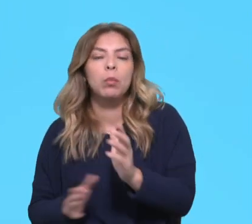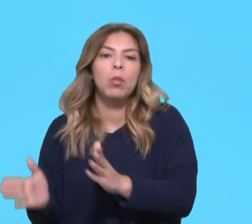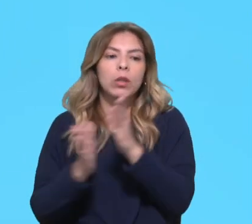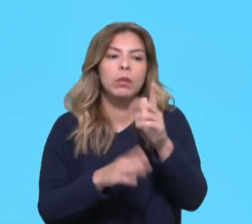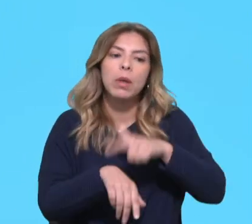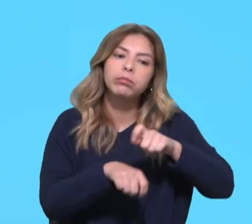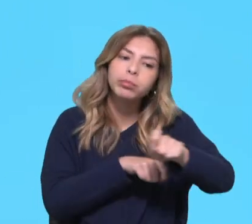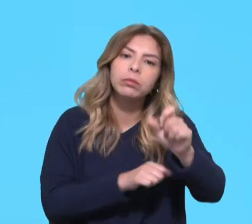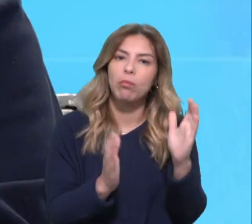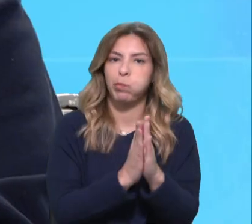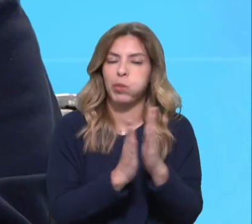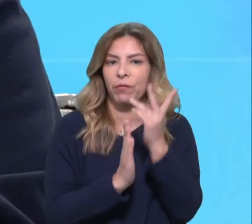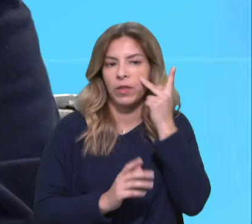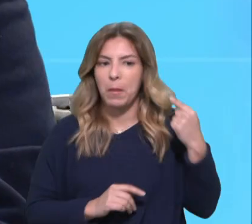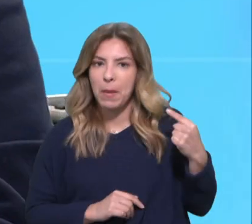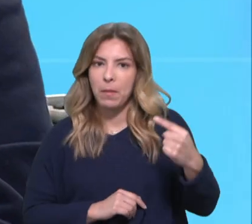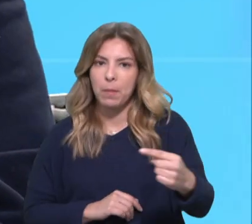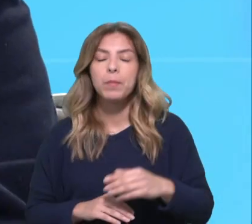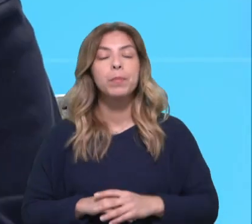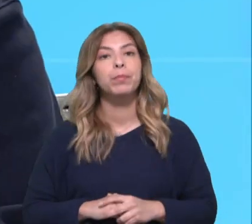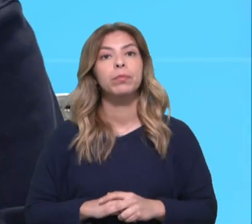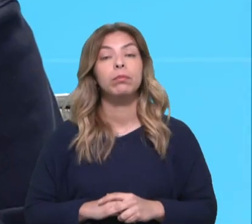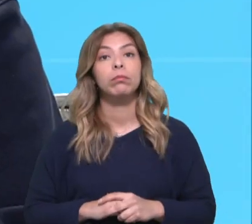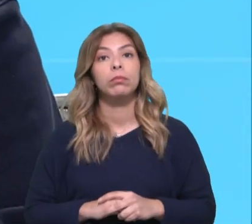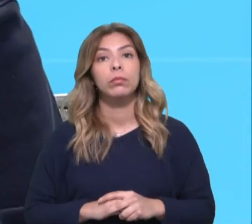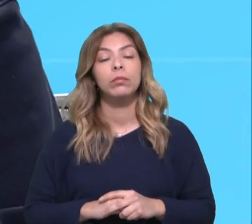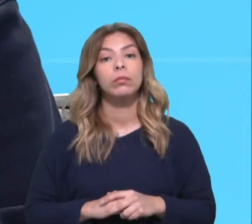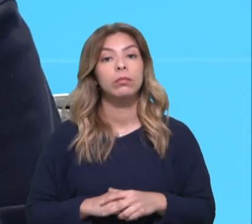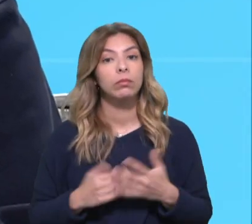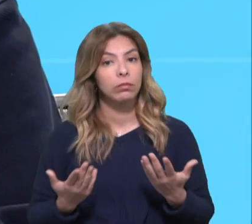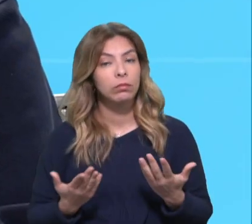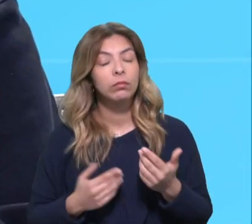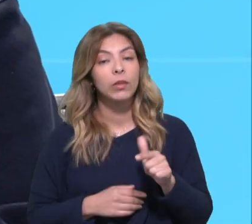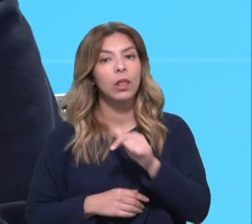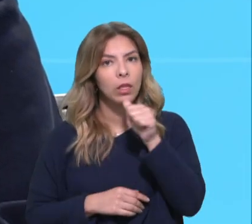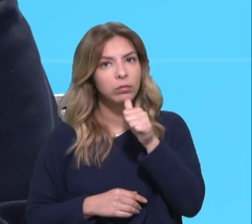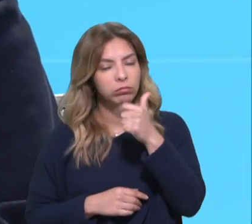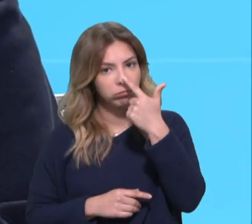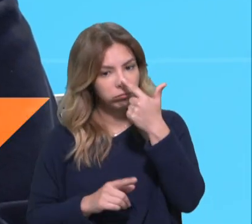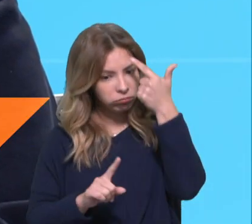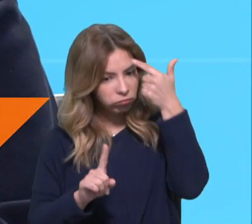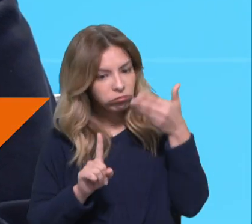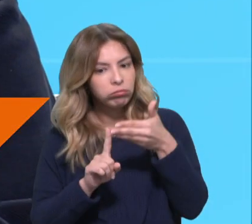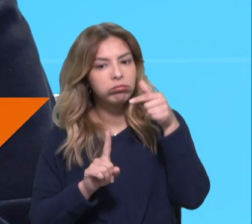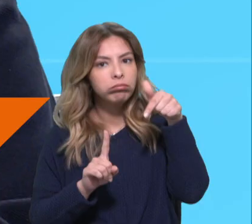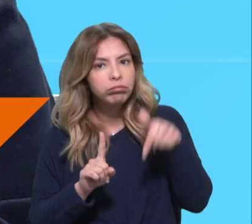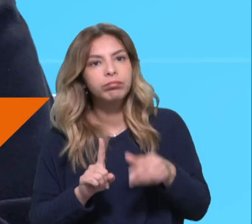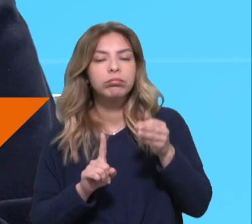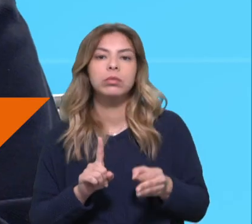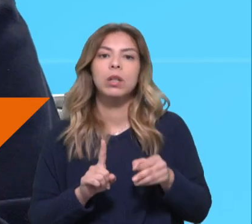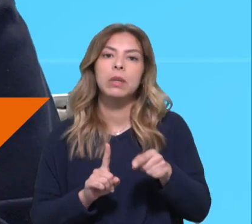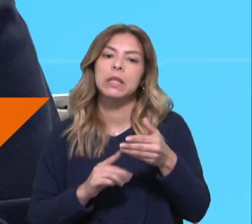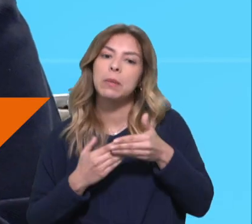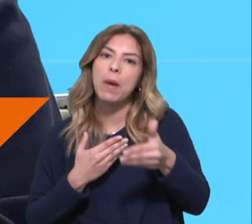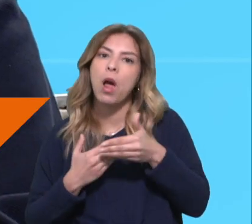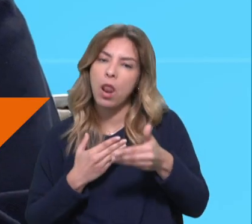vivência religiosa? É assim, portanto, para sabermos ao certo, portanto, há notícia desde a Semana Santa